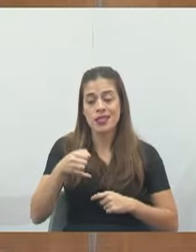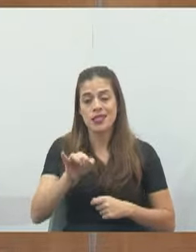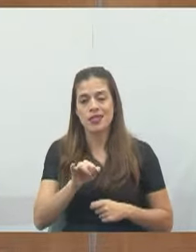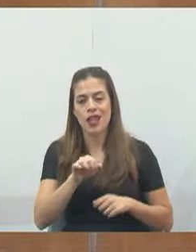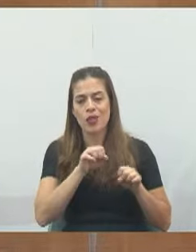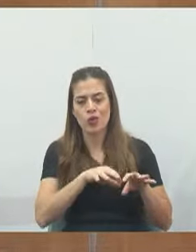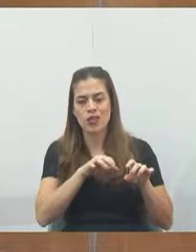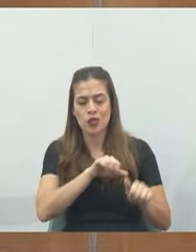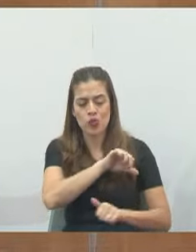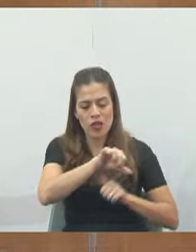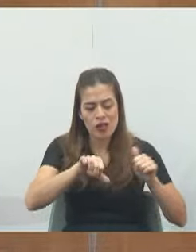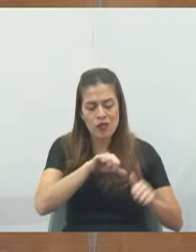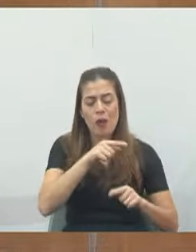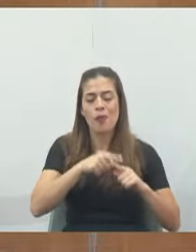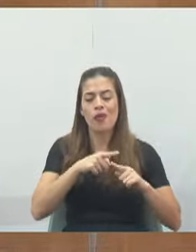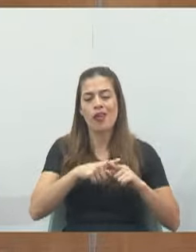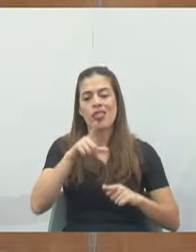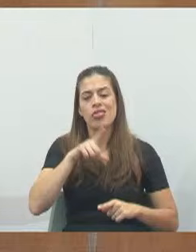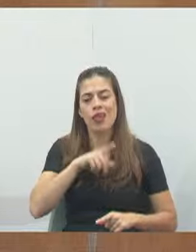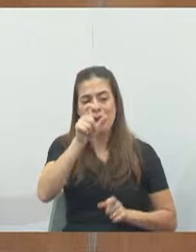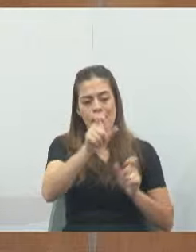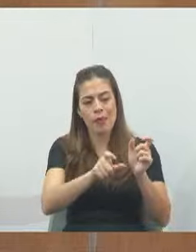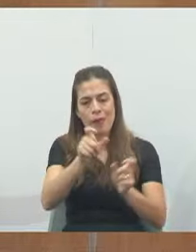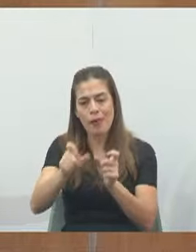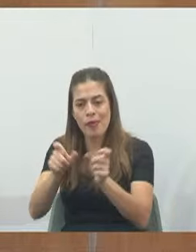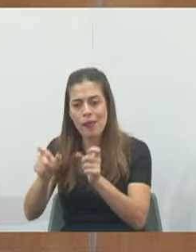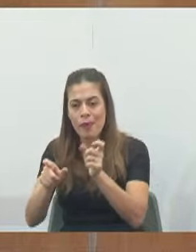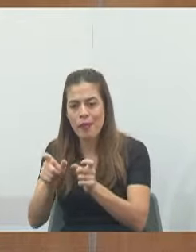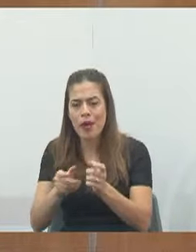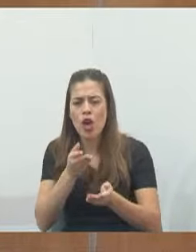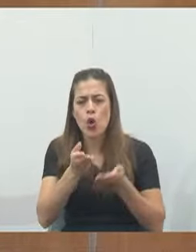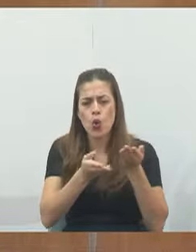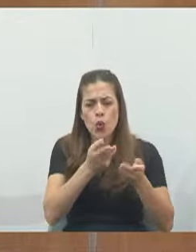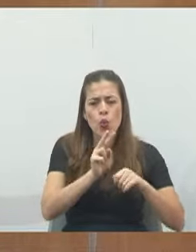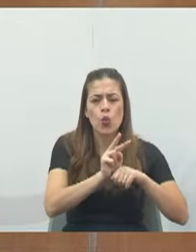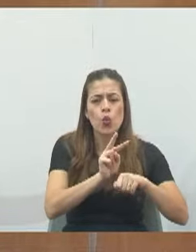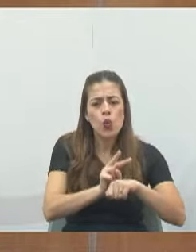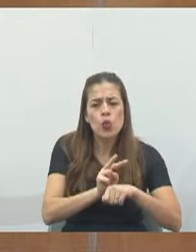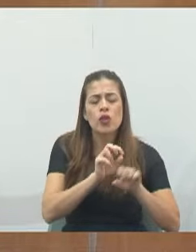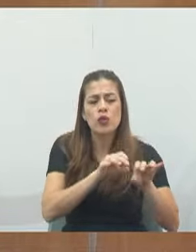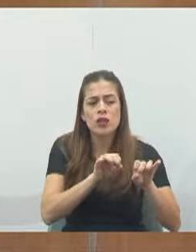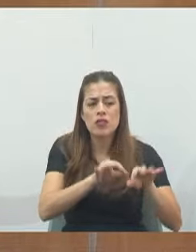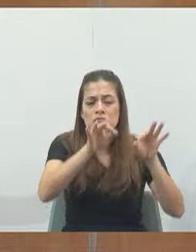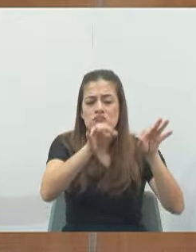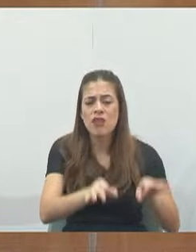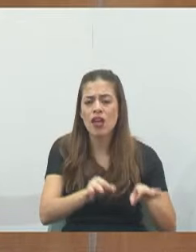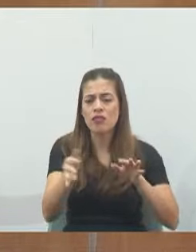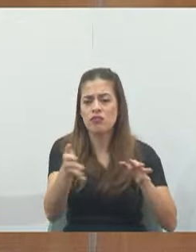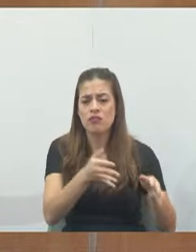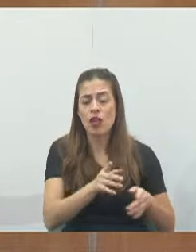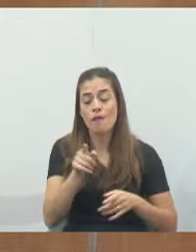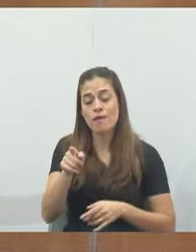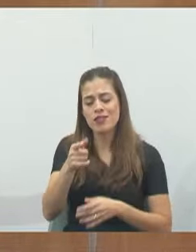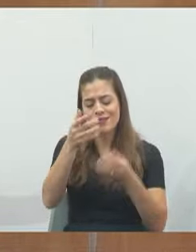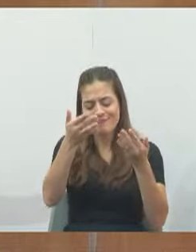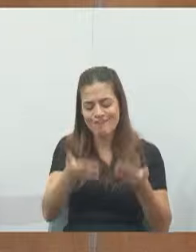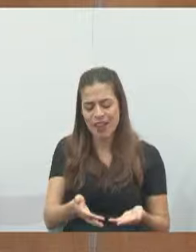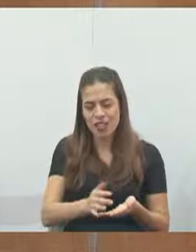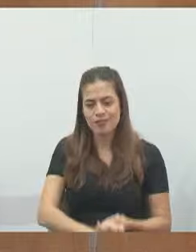porque tem pessoas que realmente tratam a educação da forma com que ela tem que ser tratada, e você é uma dessas